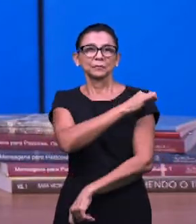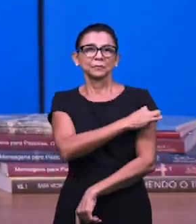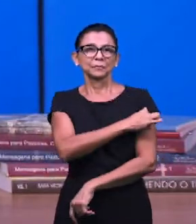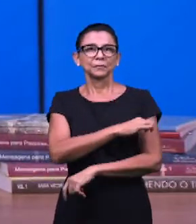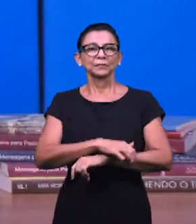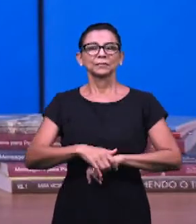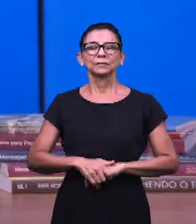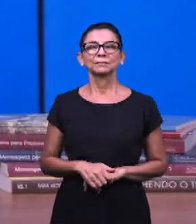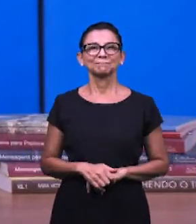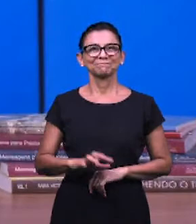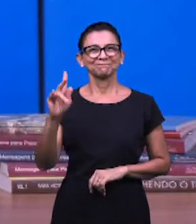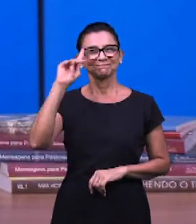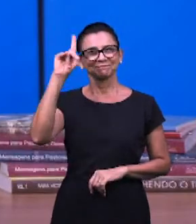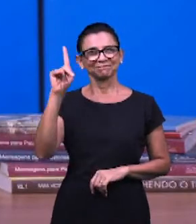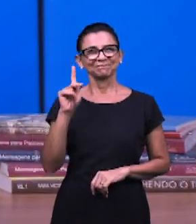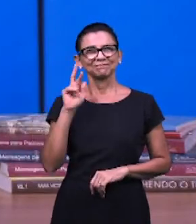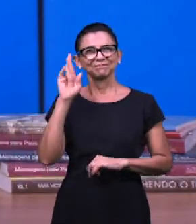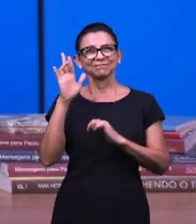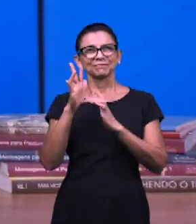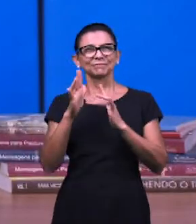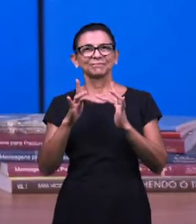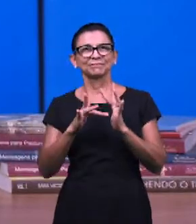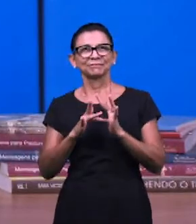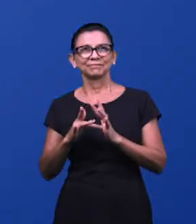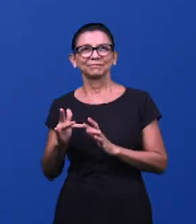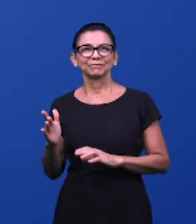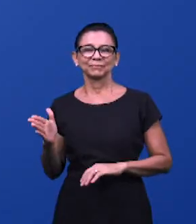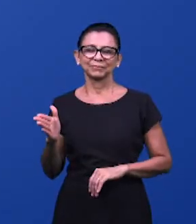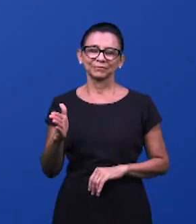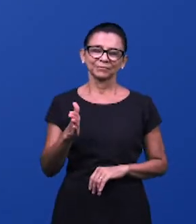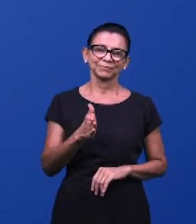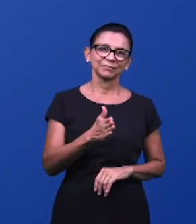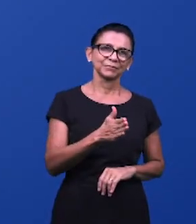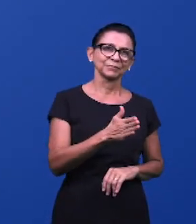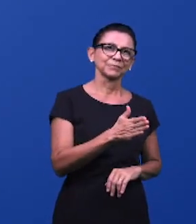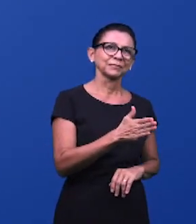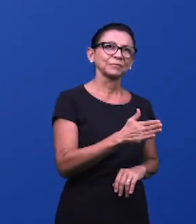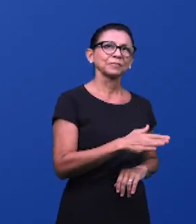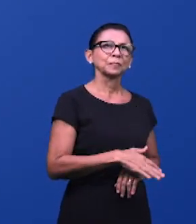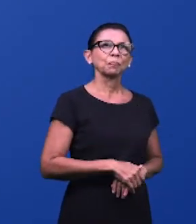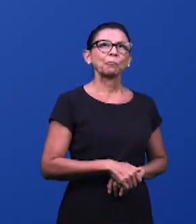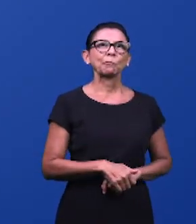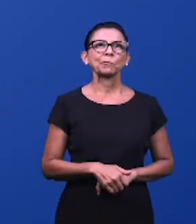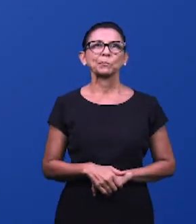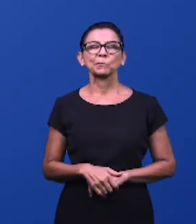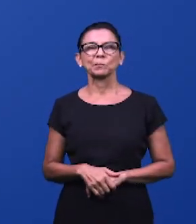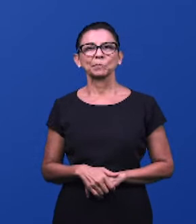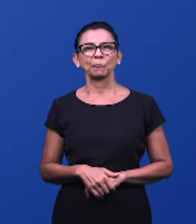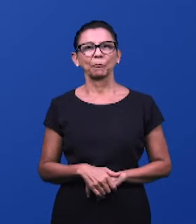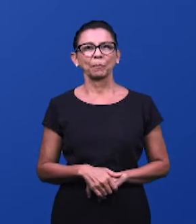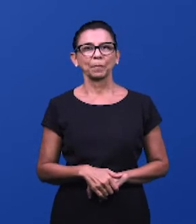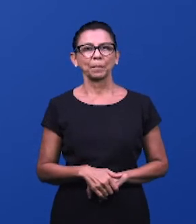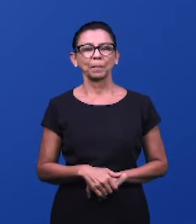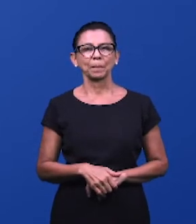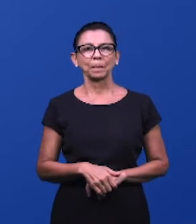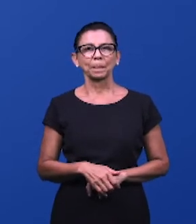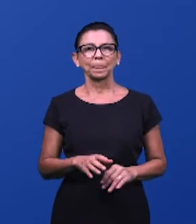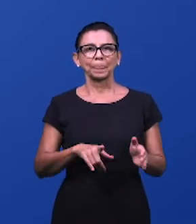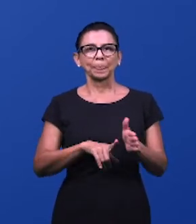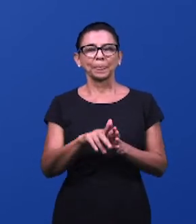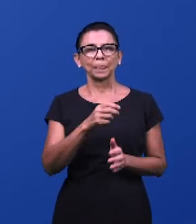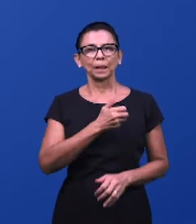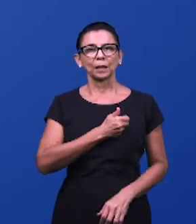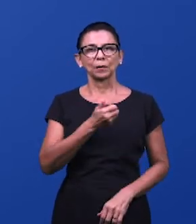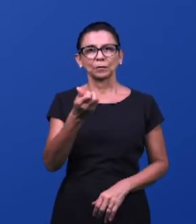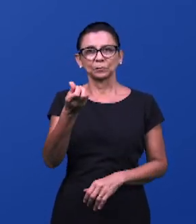Janeiro. A paz do Senhor Jesus, Paulo Márcio, pode falar. A paz do Senhor Jesus. Em resposta à pergunta